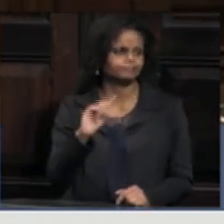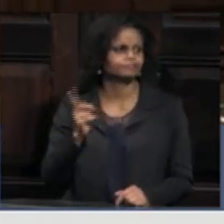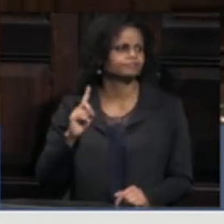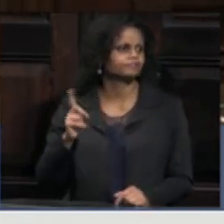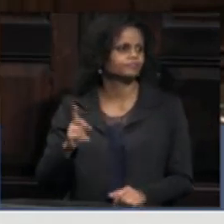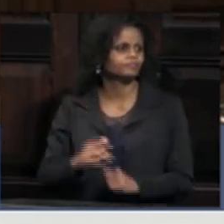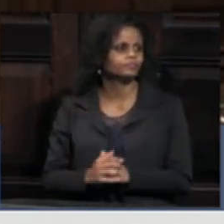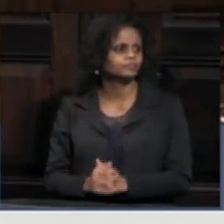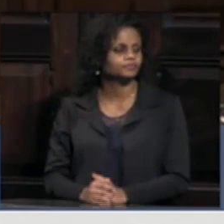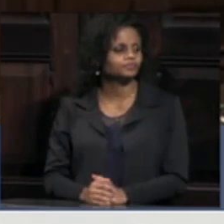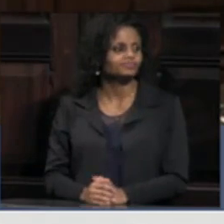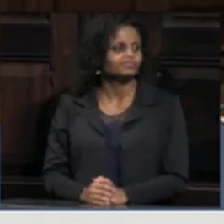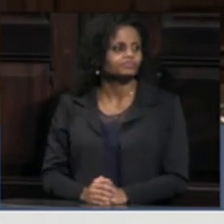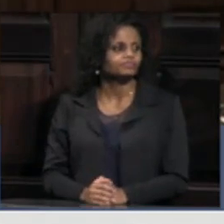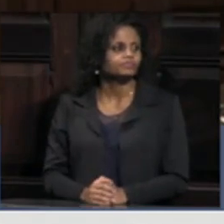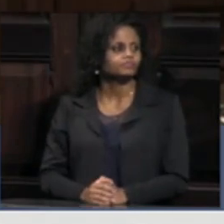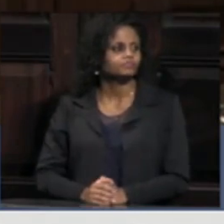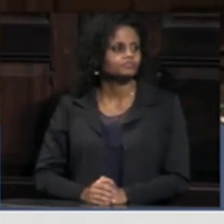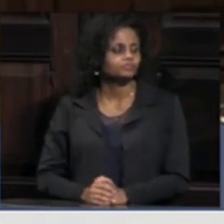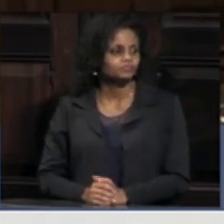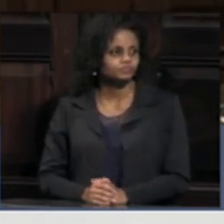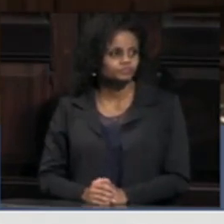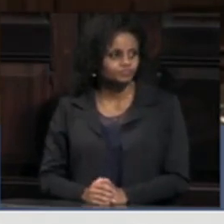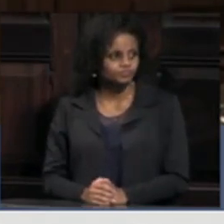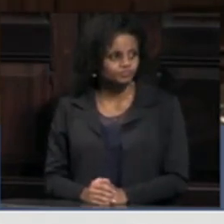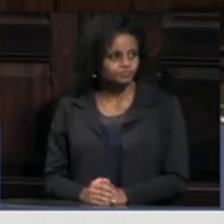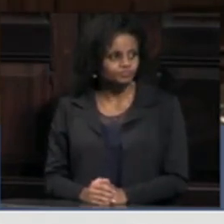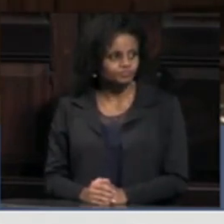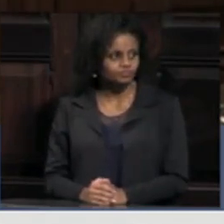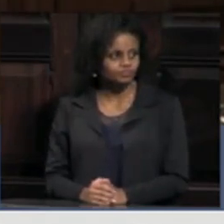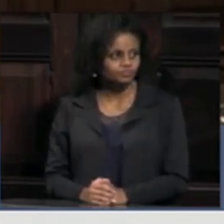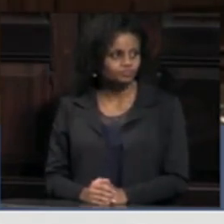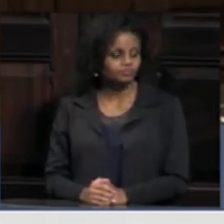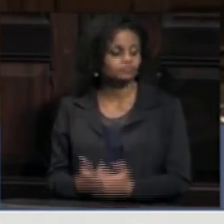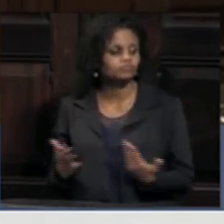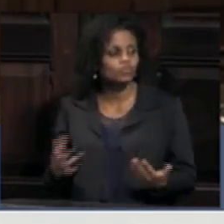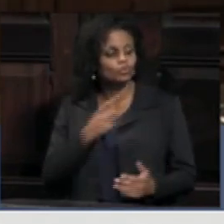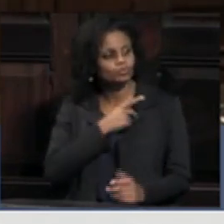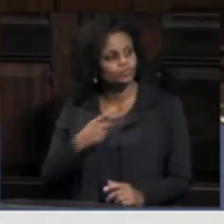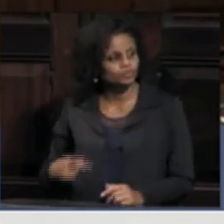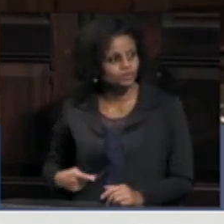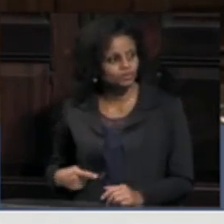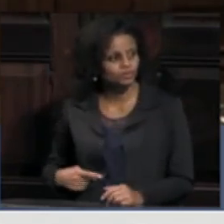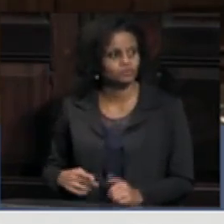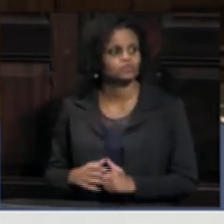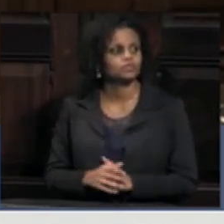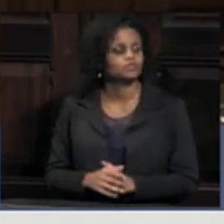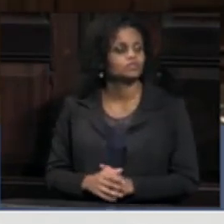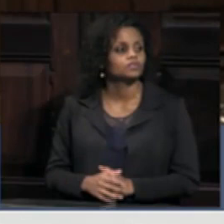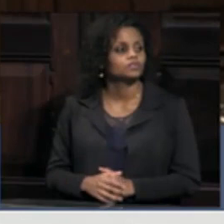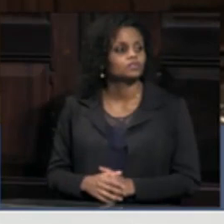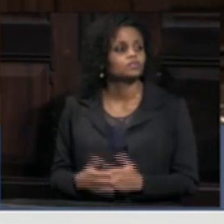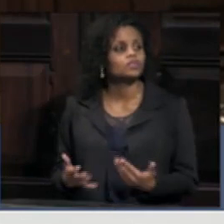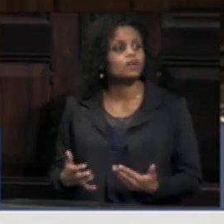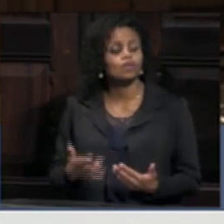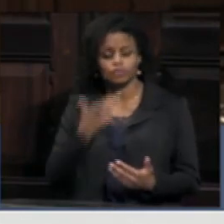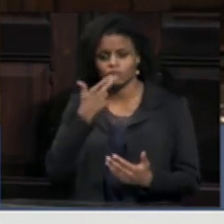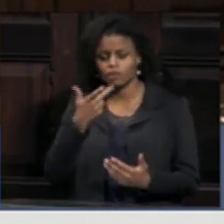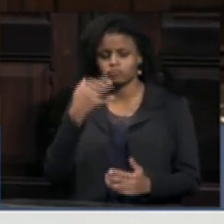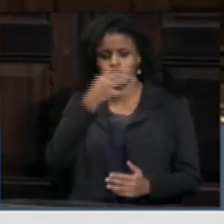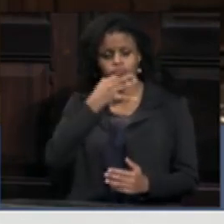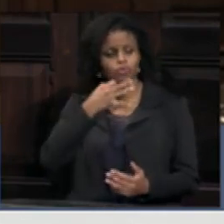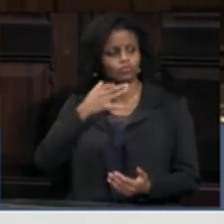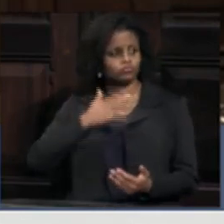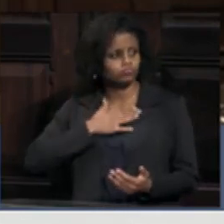que o processo todo estiver em andamento. Então, senhor presidente, eu coloco aqui a minha posição, que